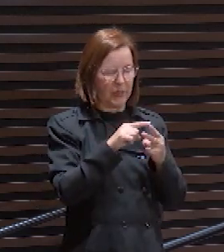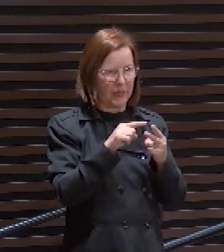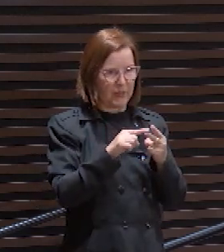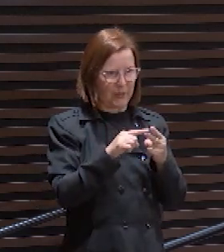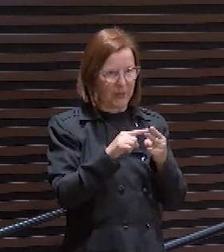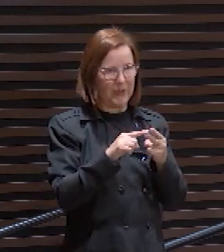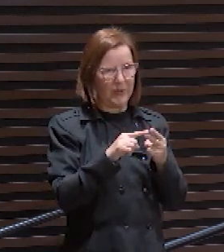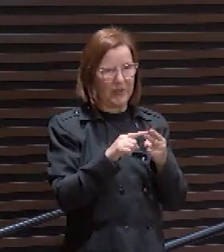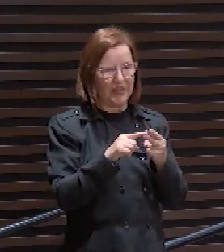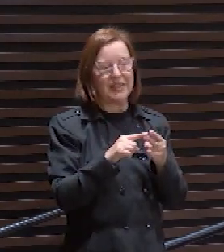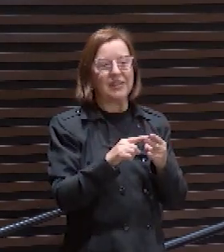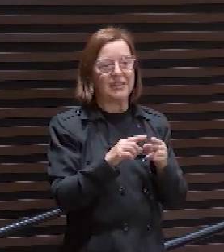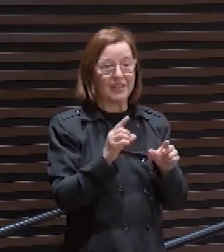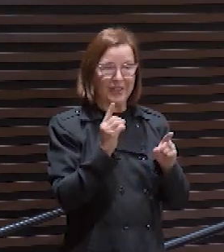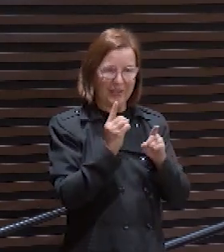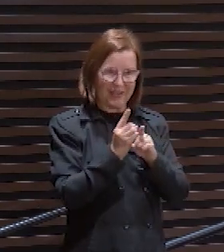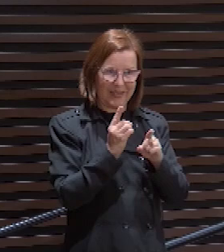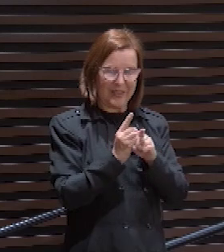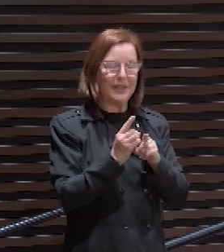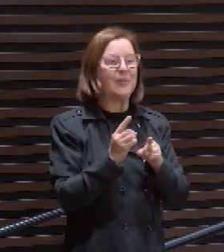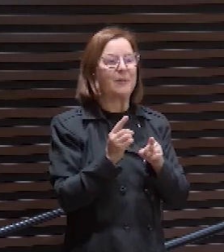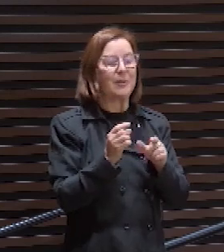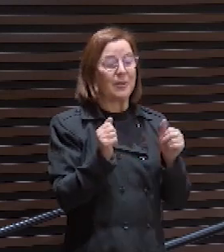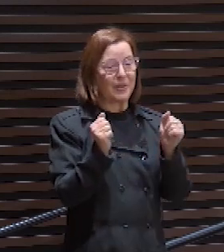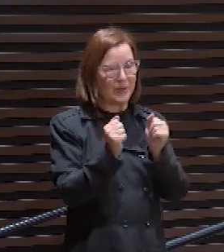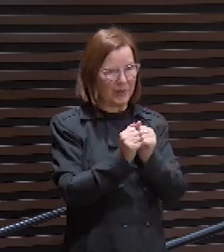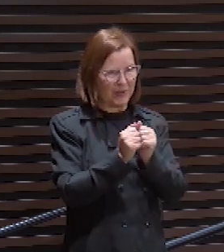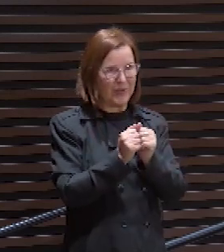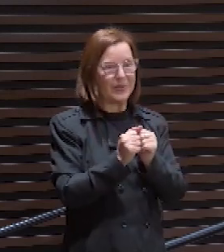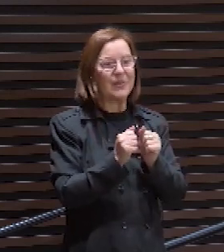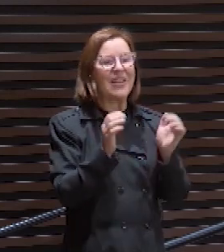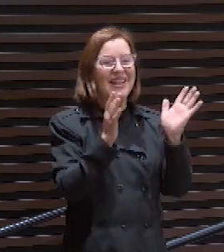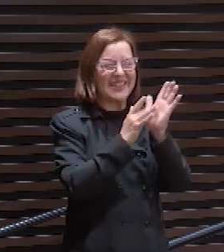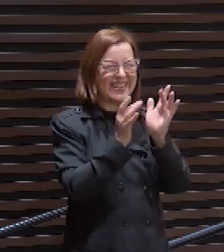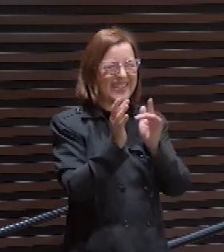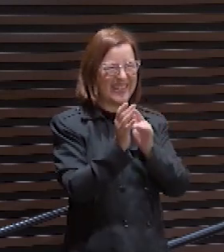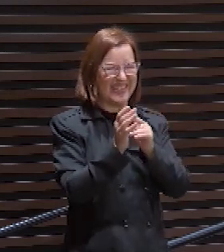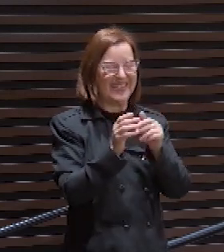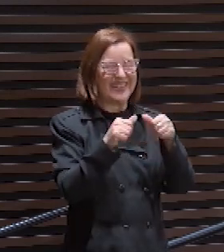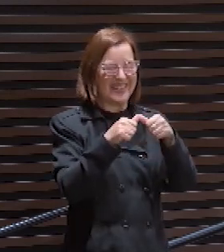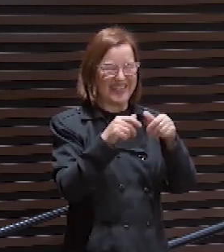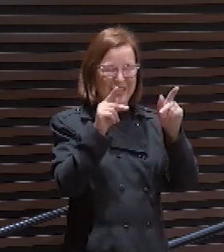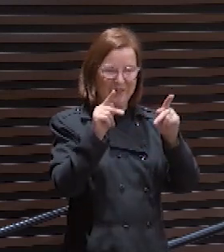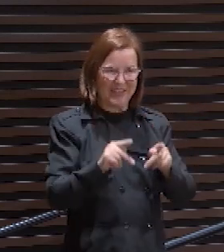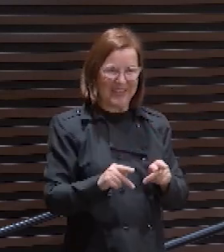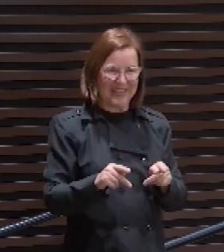está presente. Assim como ele está presente neste momento em nosso meio, meus irmãos.